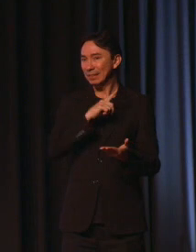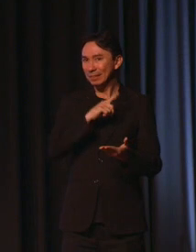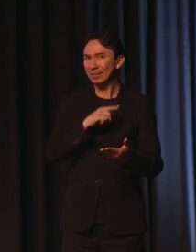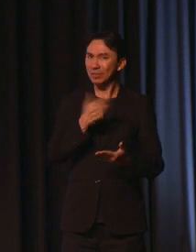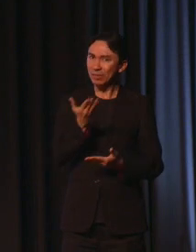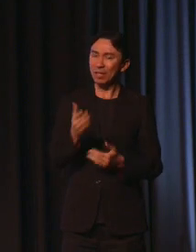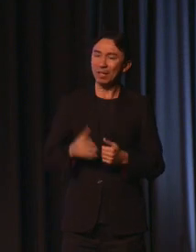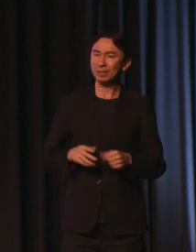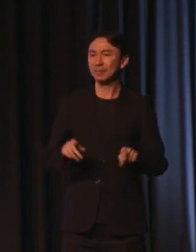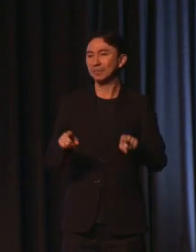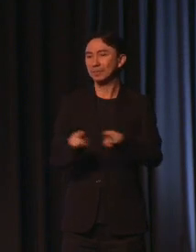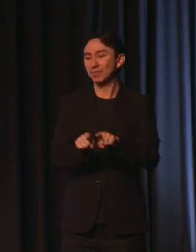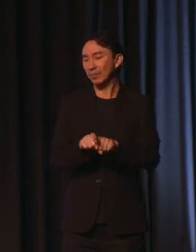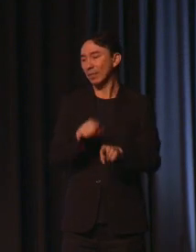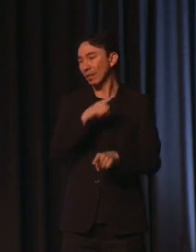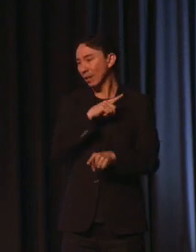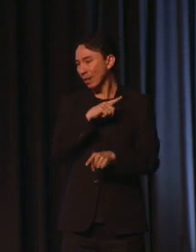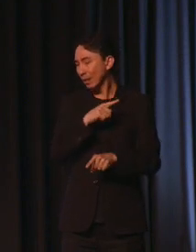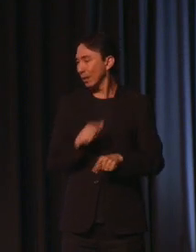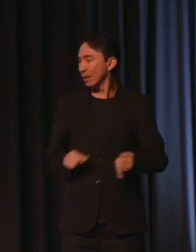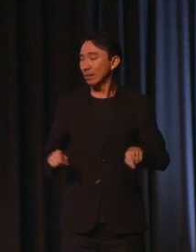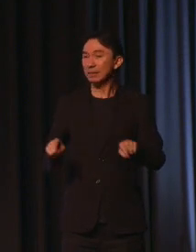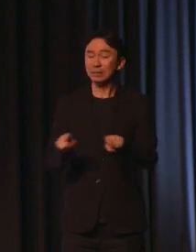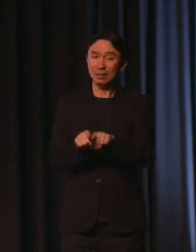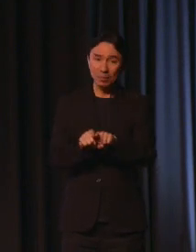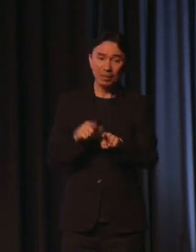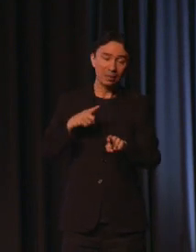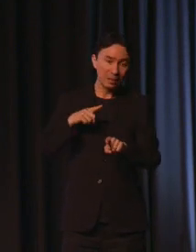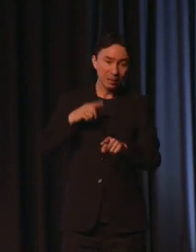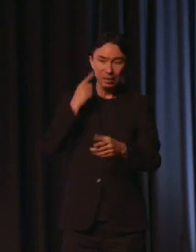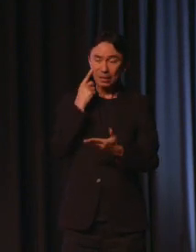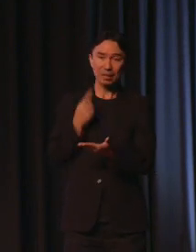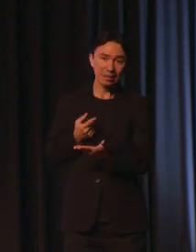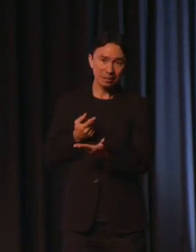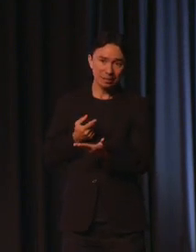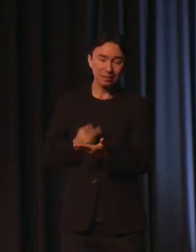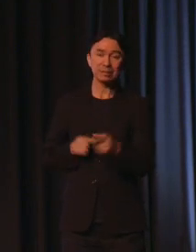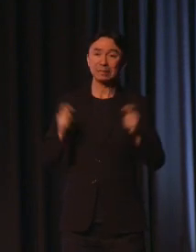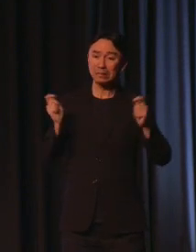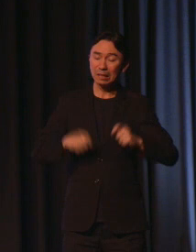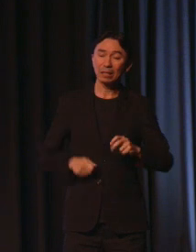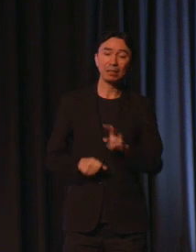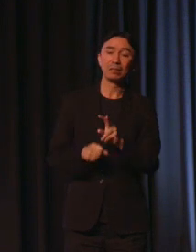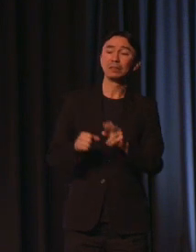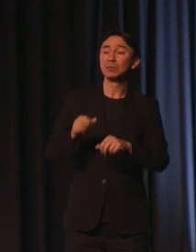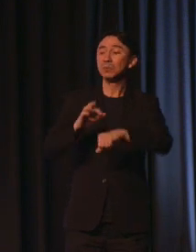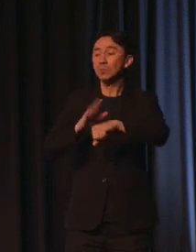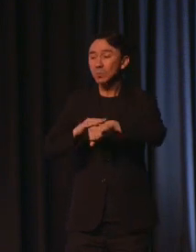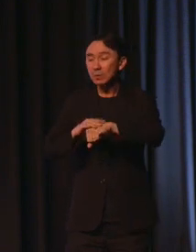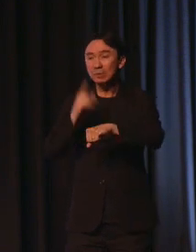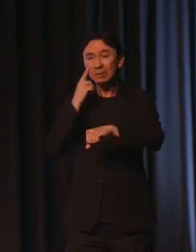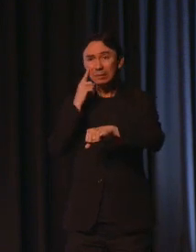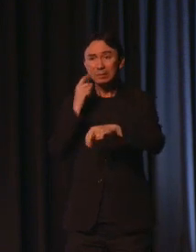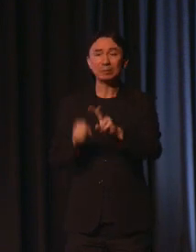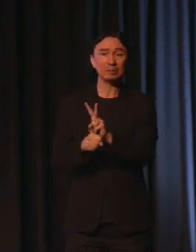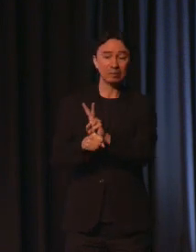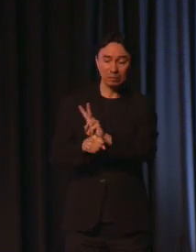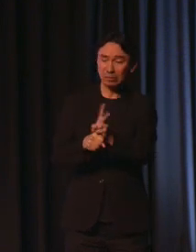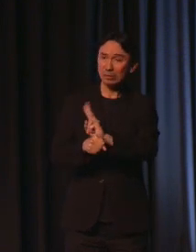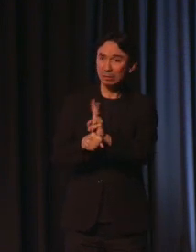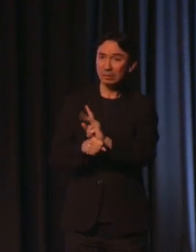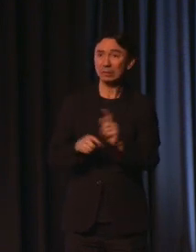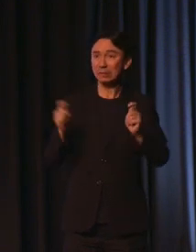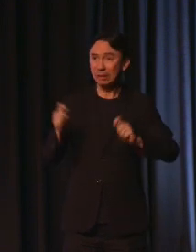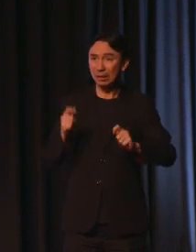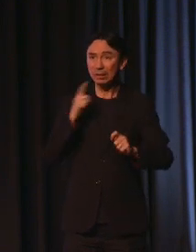pacientes e clínicos também. Essa sistematização permitiu o monitoramento dessas doenças, contribuindo para o planejamento das ações